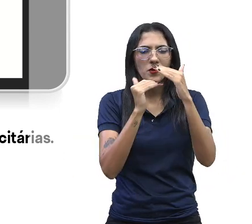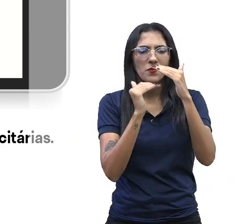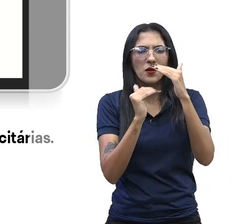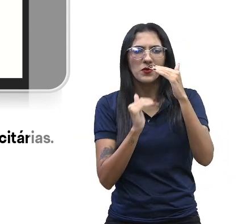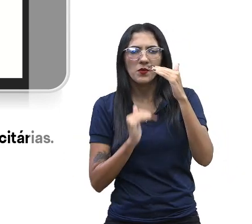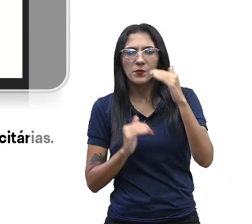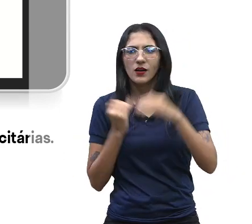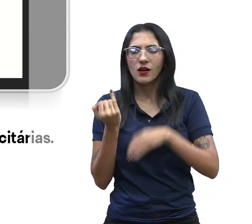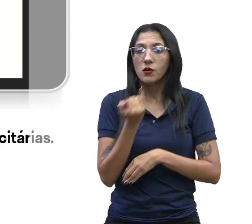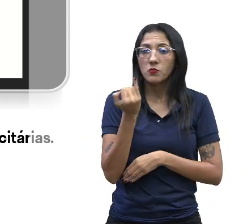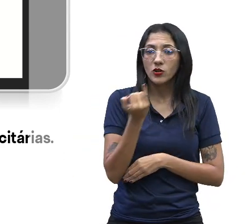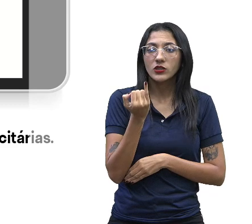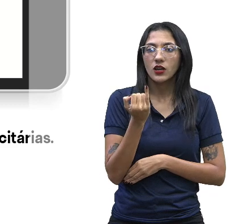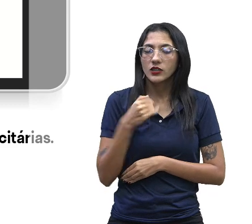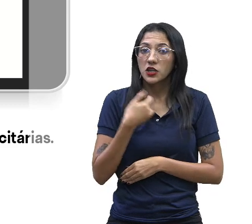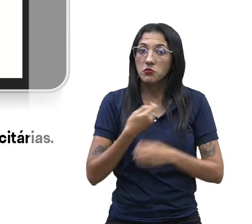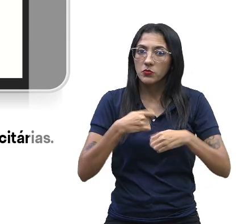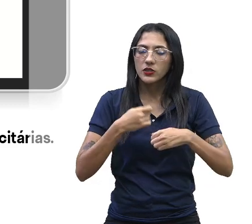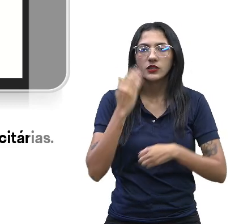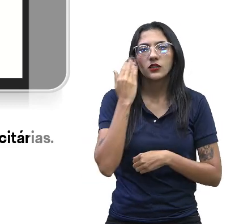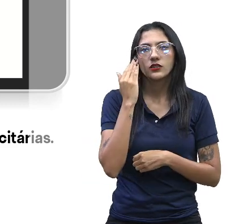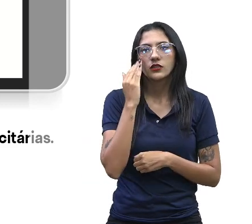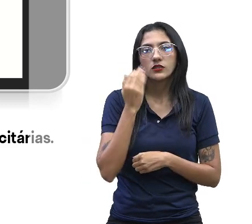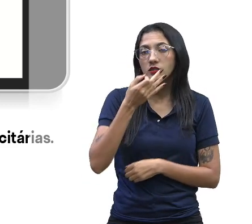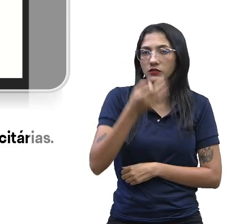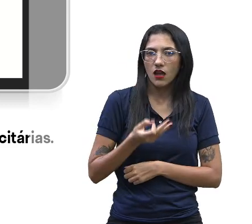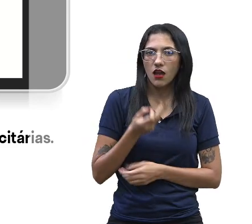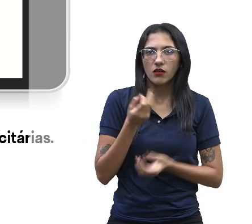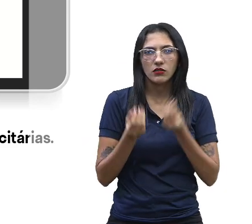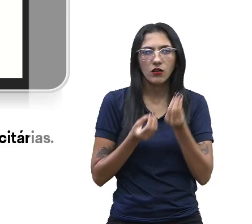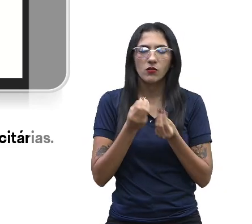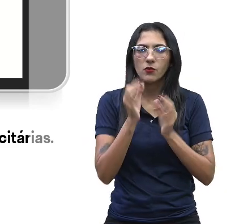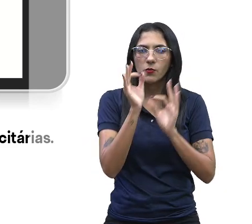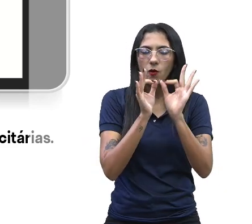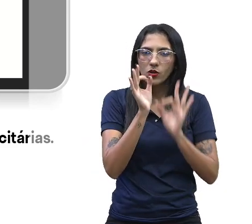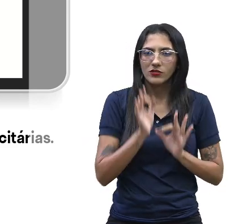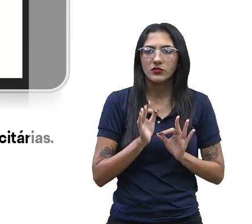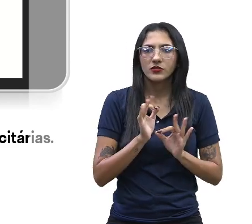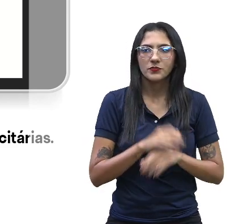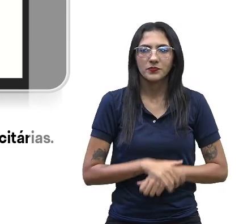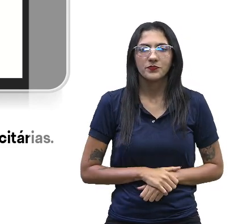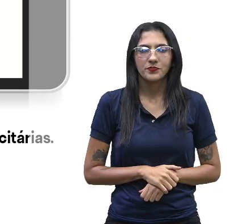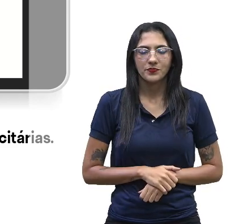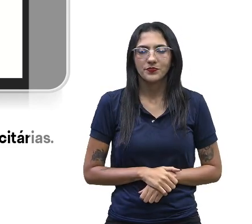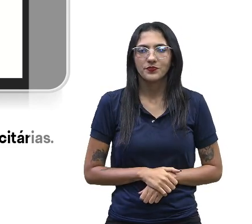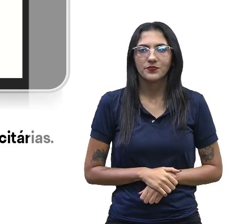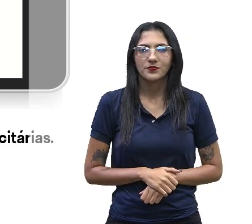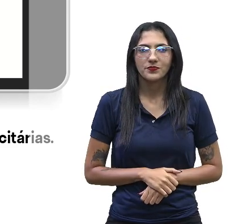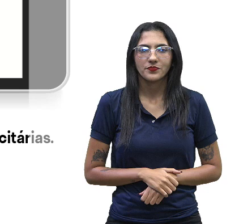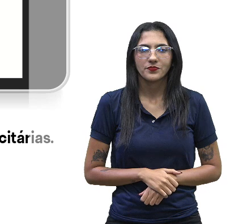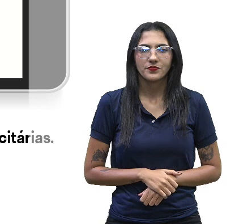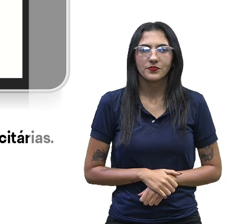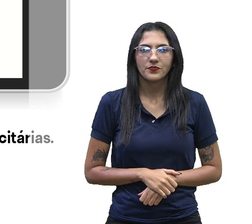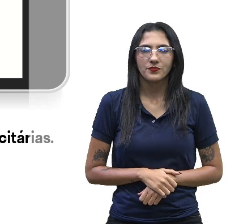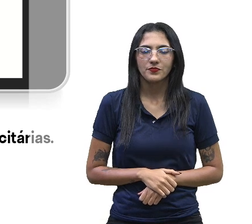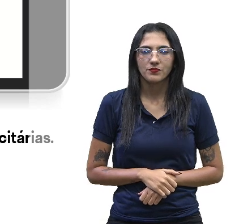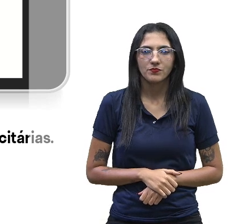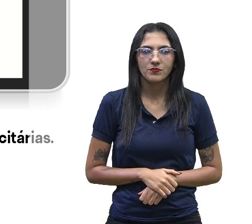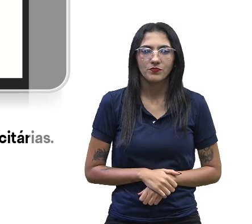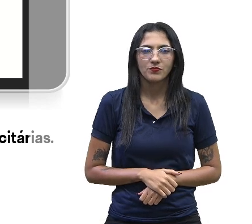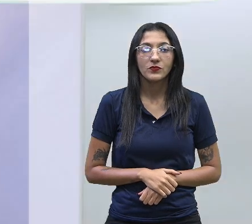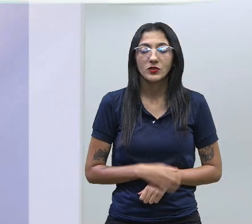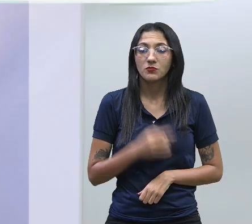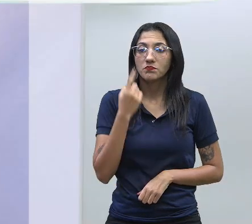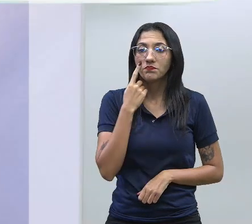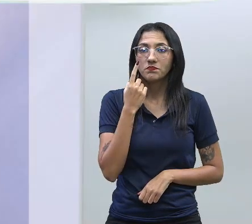que faz parte do texto jornalístico, tá? E do texto informativo. Vamos lá. As características